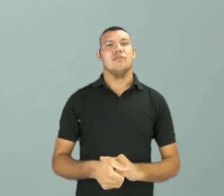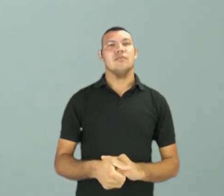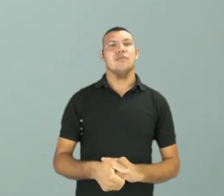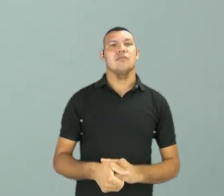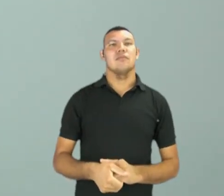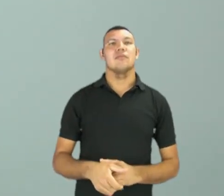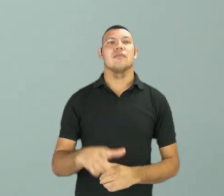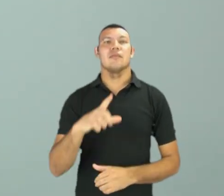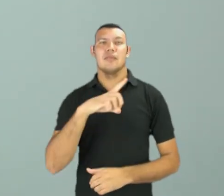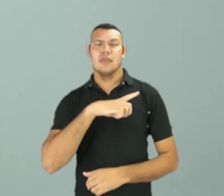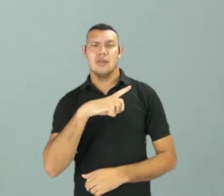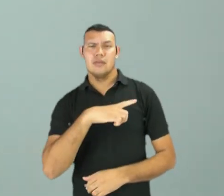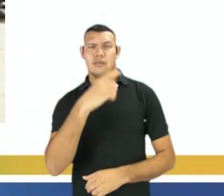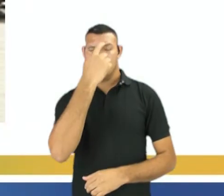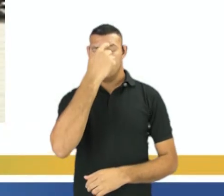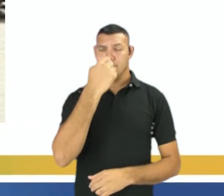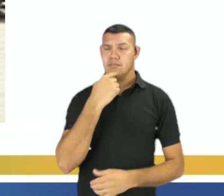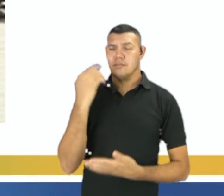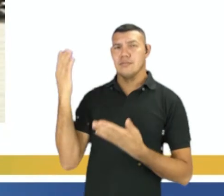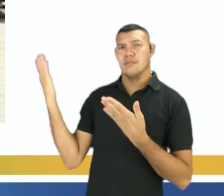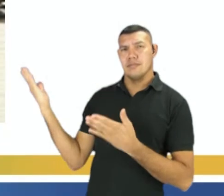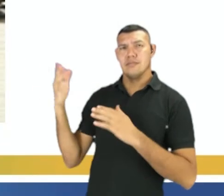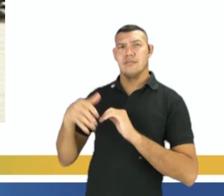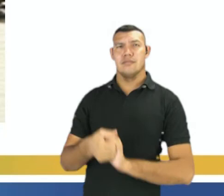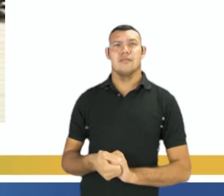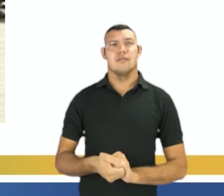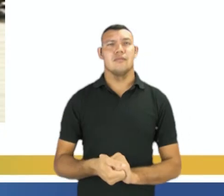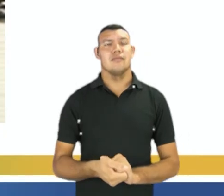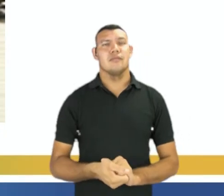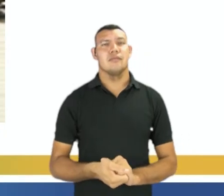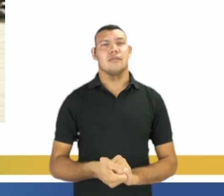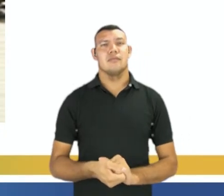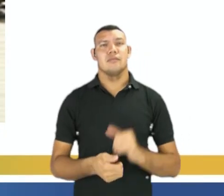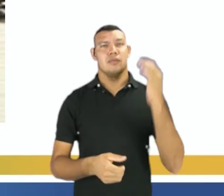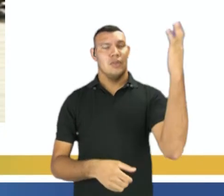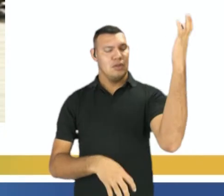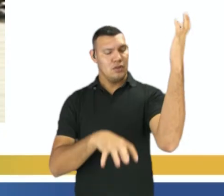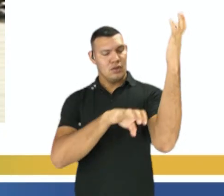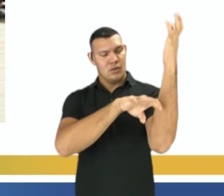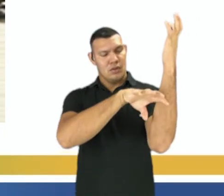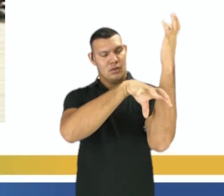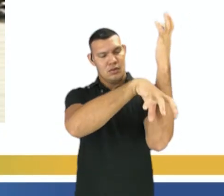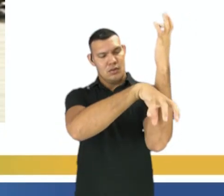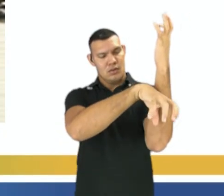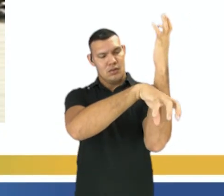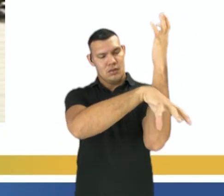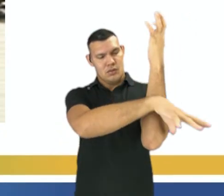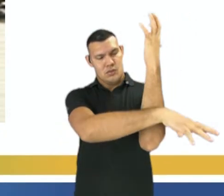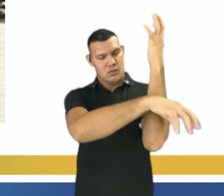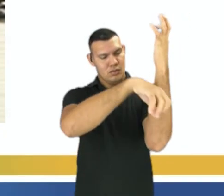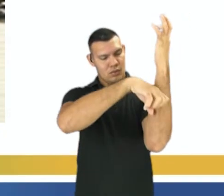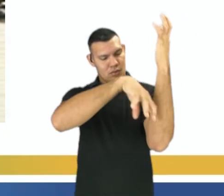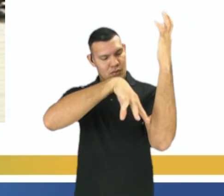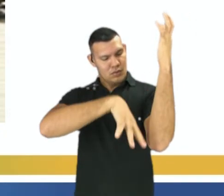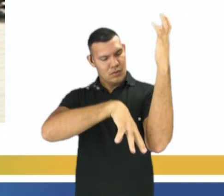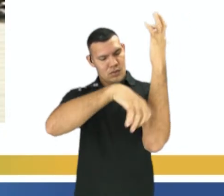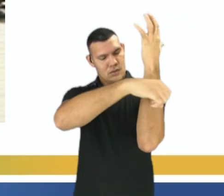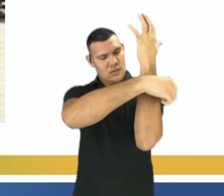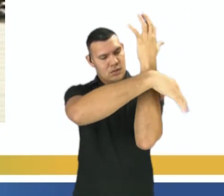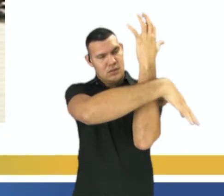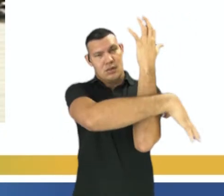brasileiro. Aí nós temos uma imagem, né, do manguezais, que é um tipo dessa formação dessa vegetação,